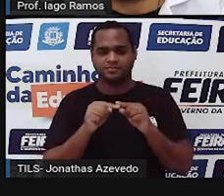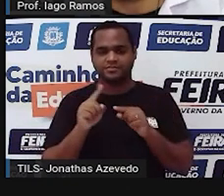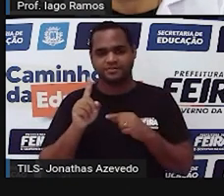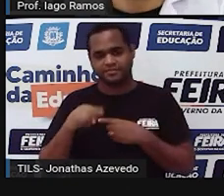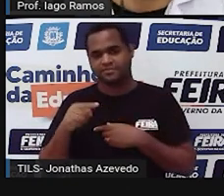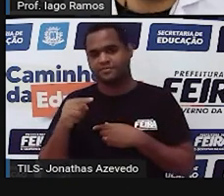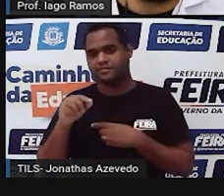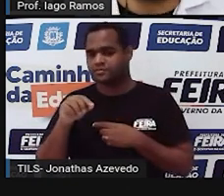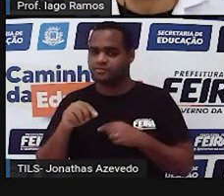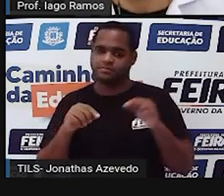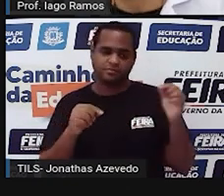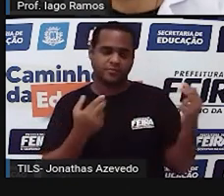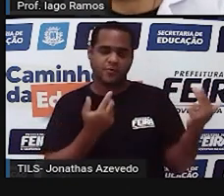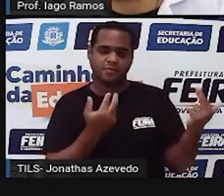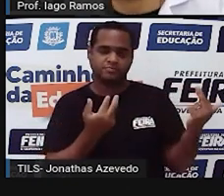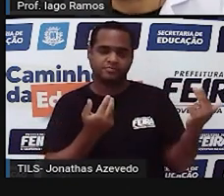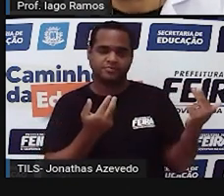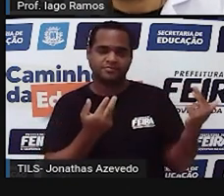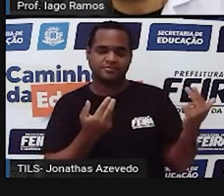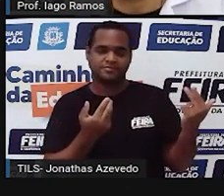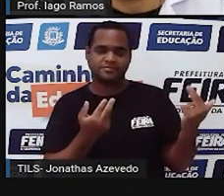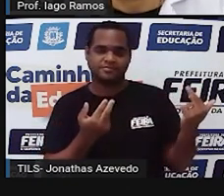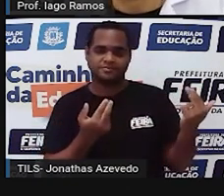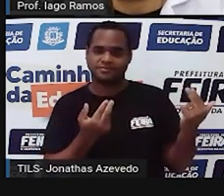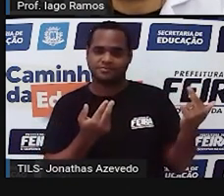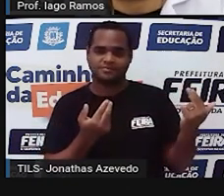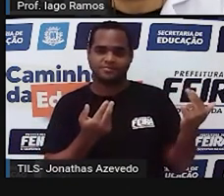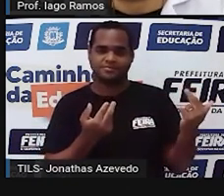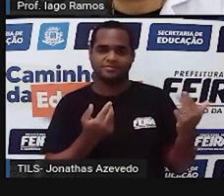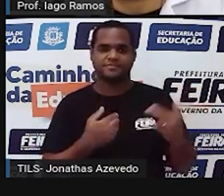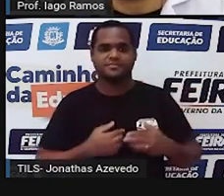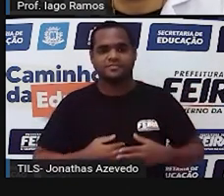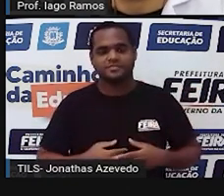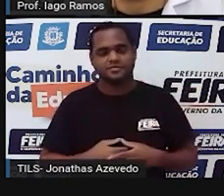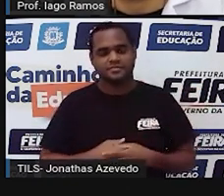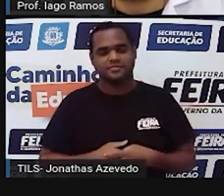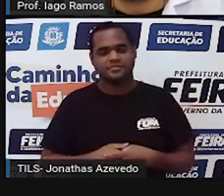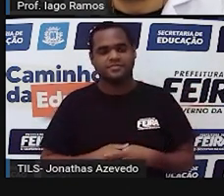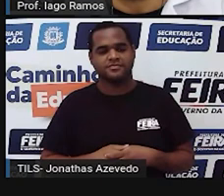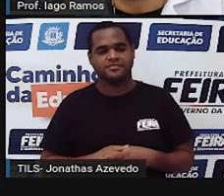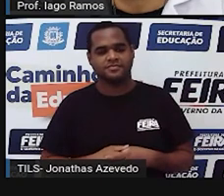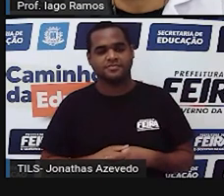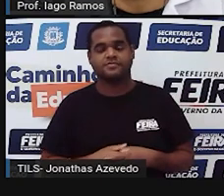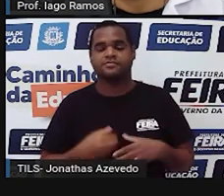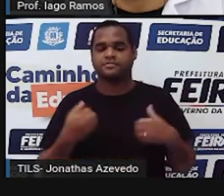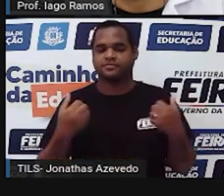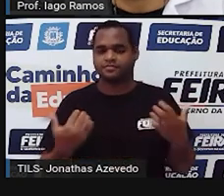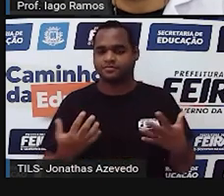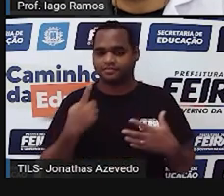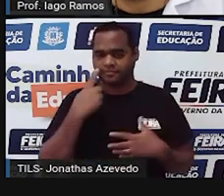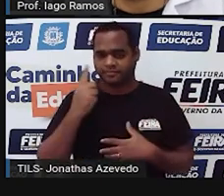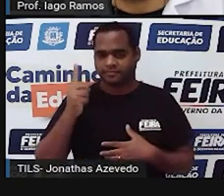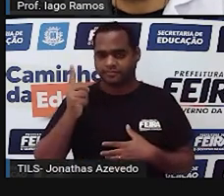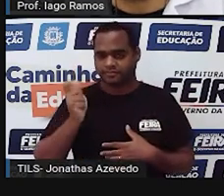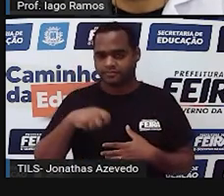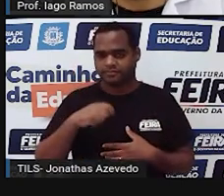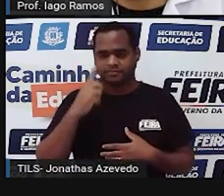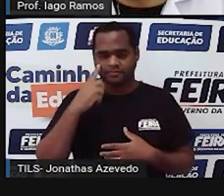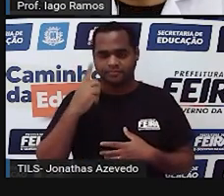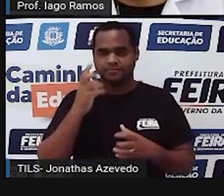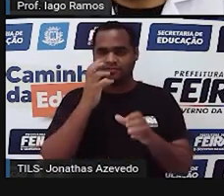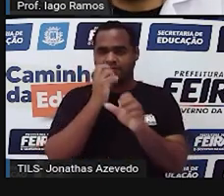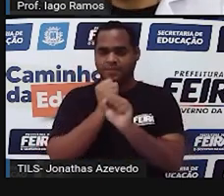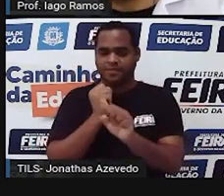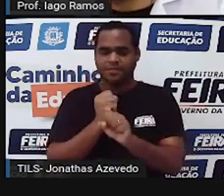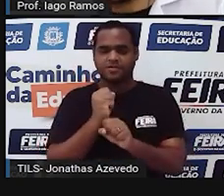a largura do outro lado do lado esquerdo também vai ser 4 cm aí agora a gente tem a medida